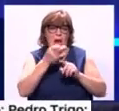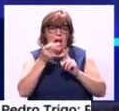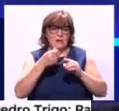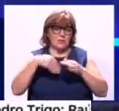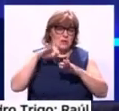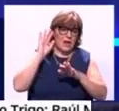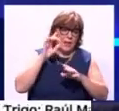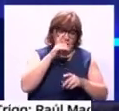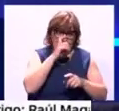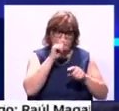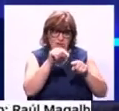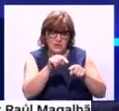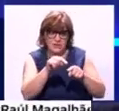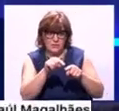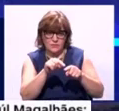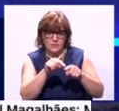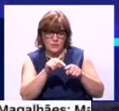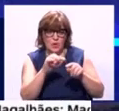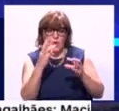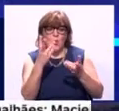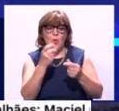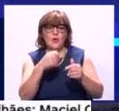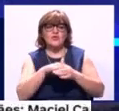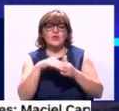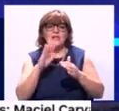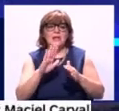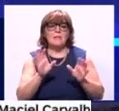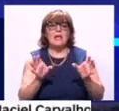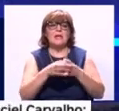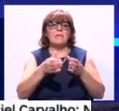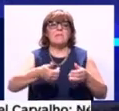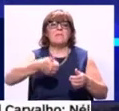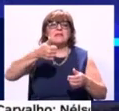Júlio. Lembra-se disto? Claro. E eu te digo, quantos jogadores temos na equipa principal?